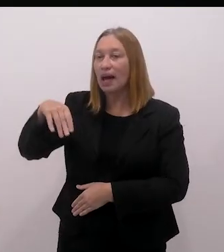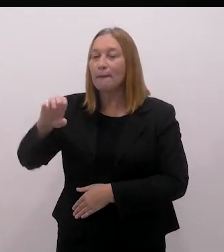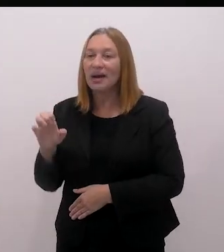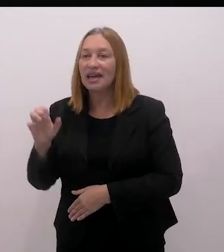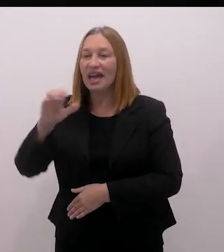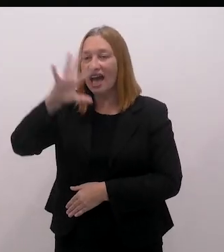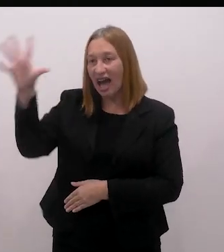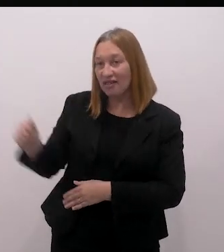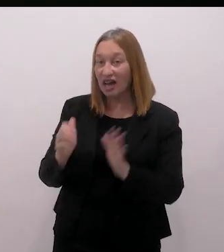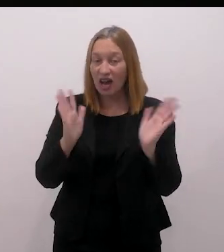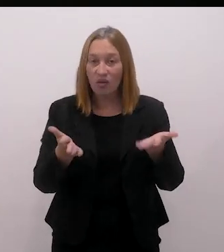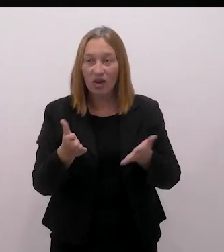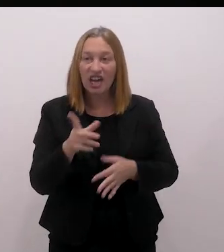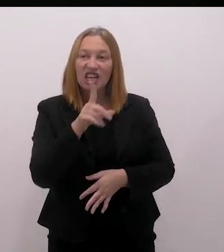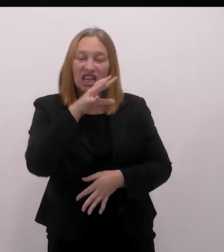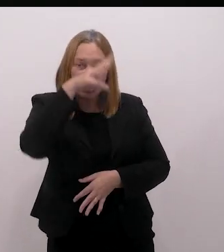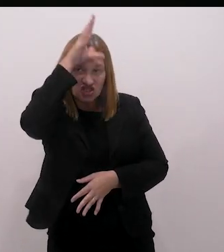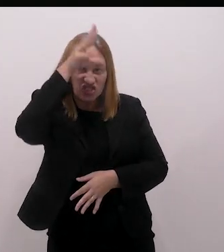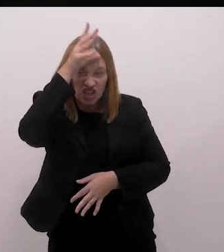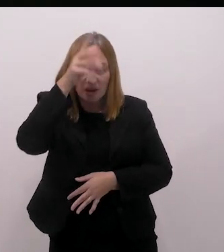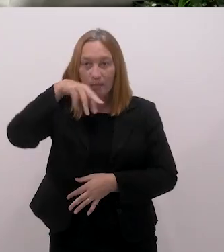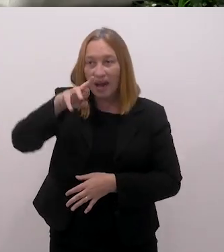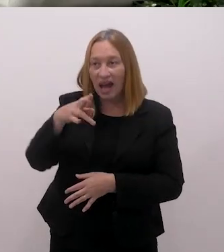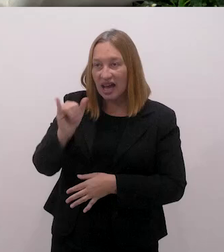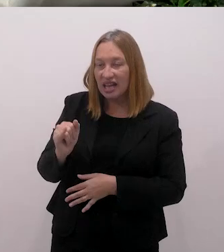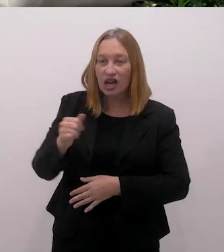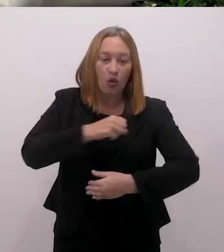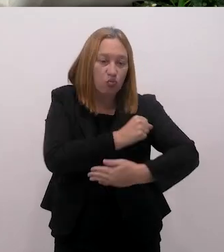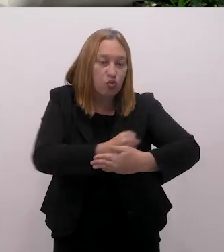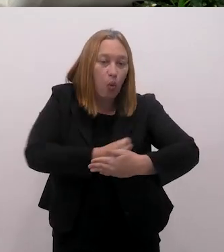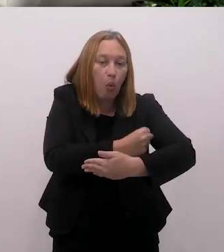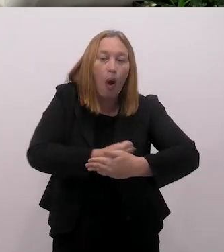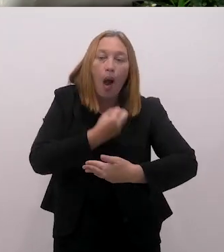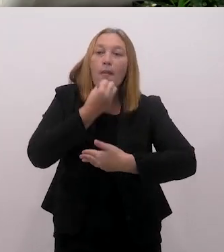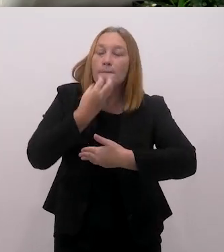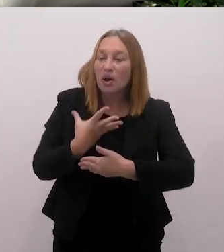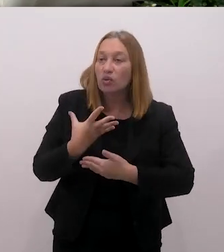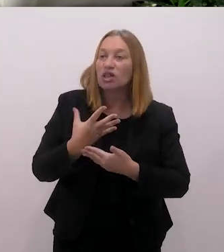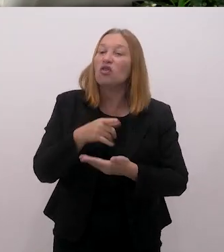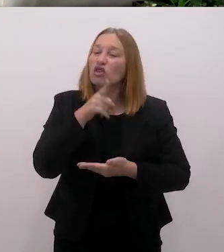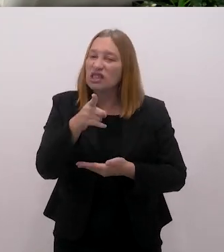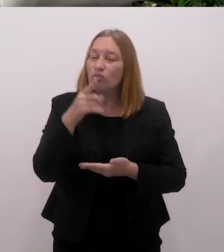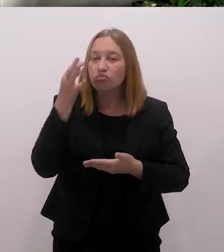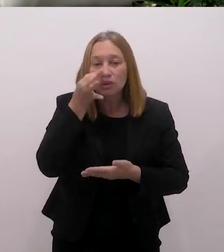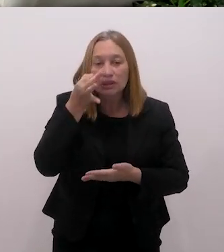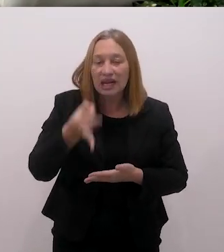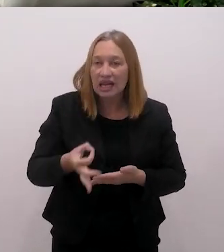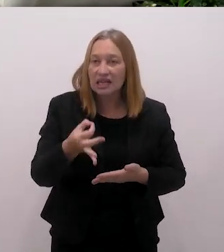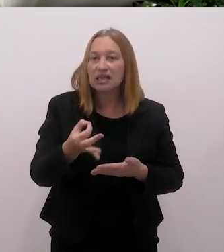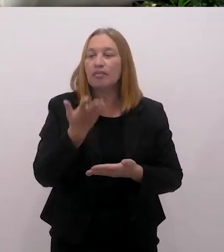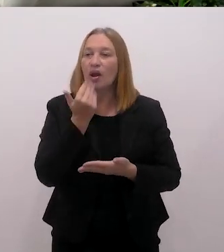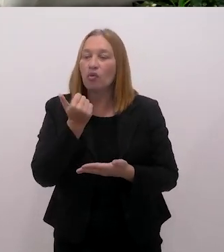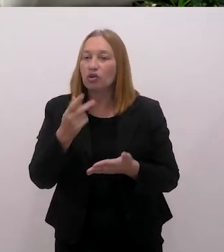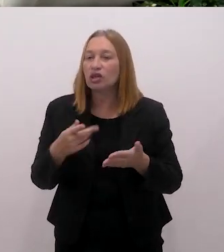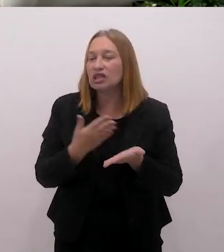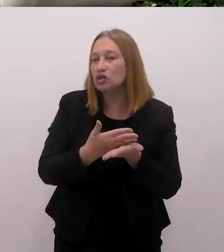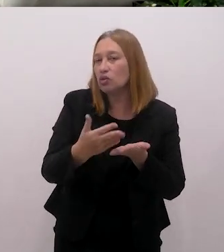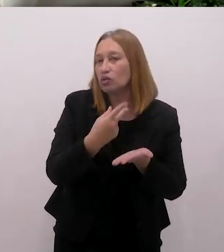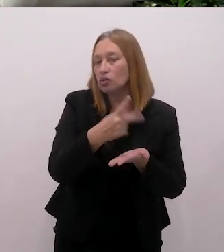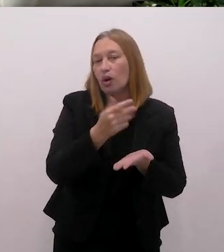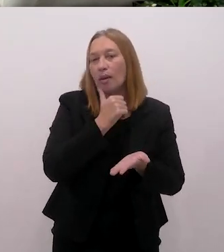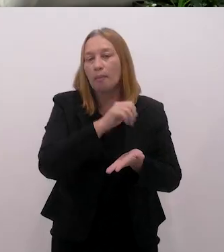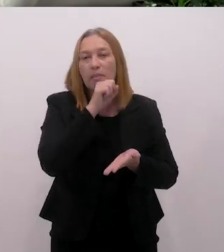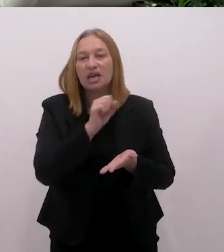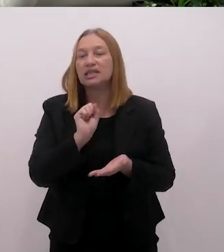falar da mãe biológica. Exatamente. Da tia Maria, não é? Que era uma cozinheira de mão cheia. O seu interesse pela culinária começou com